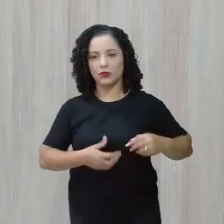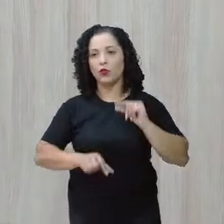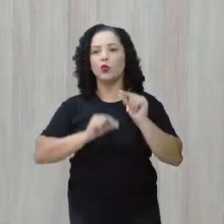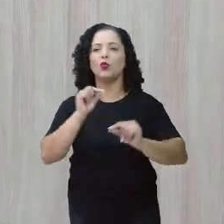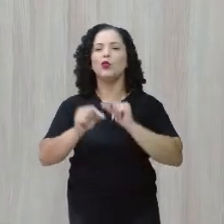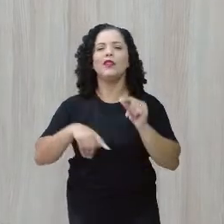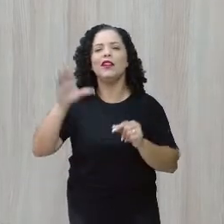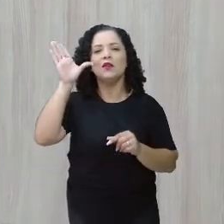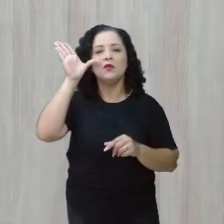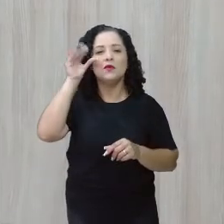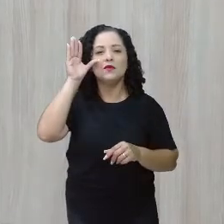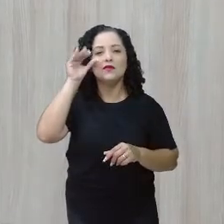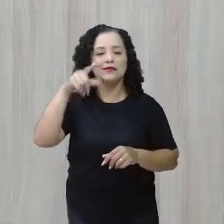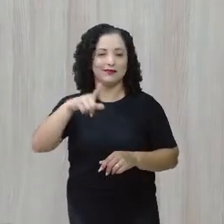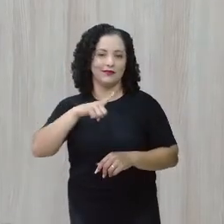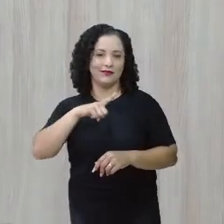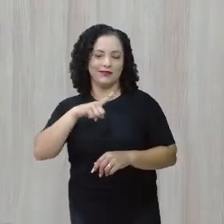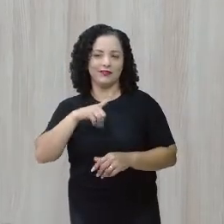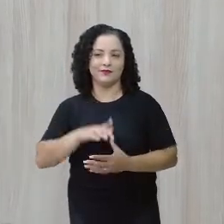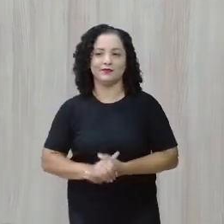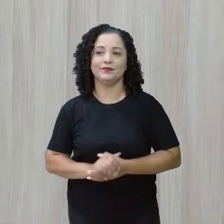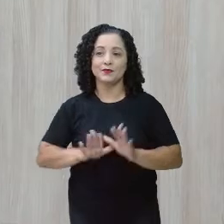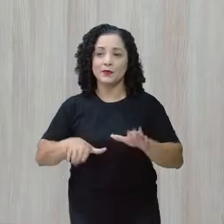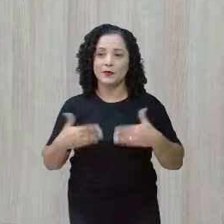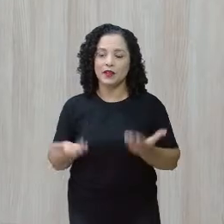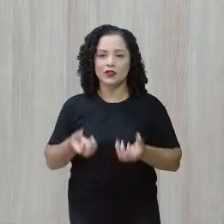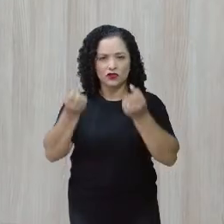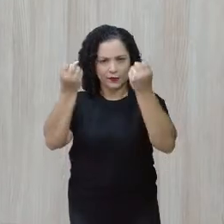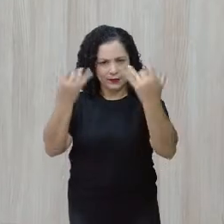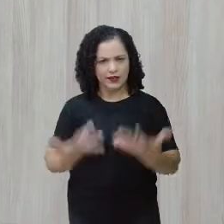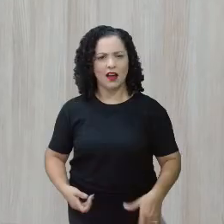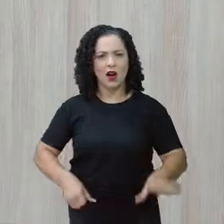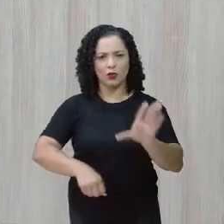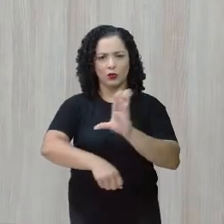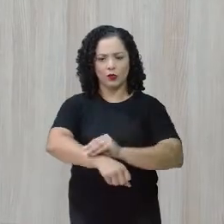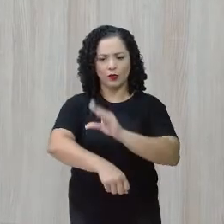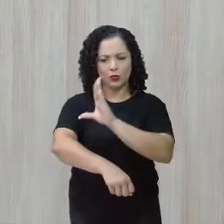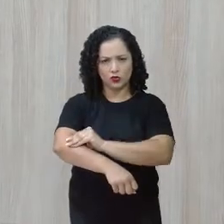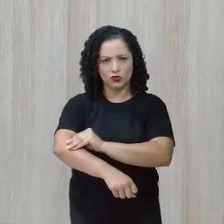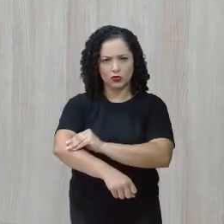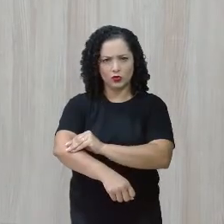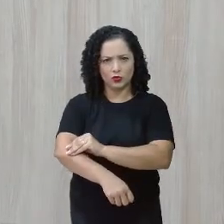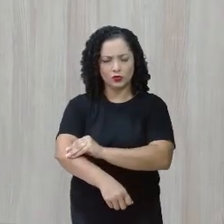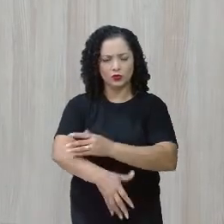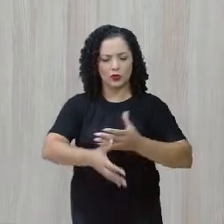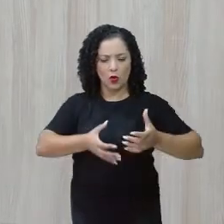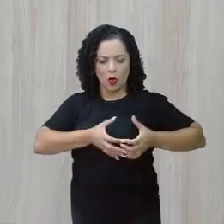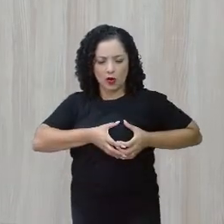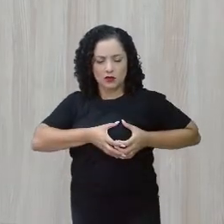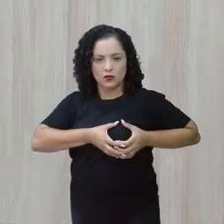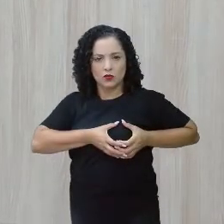curiosidade. Então, quando eu falo de tecido muscular, eu estou trazendo para vocês aqui